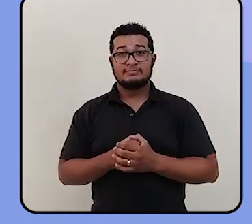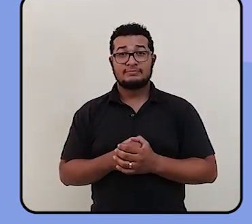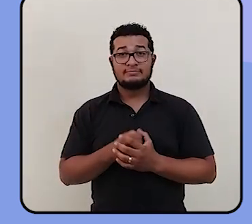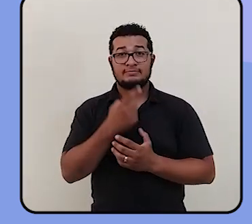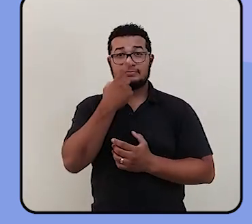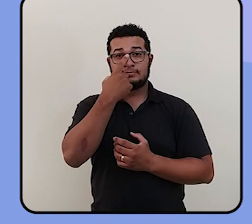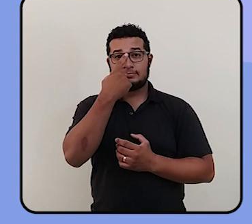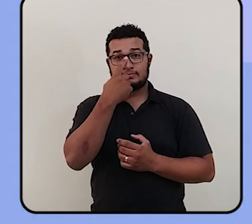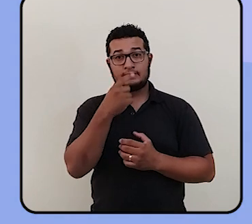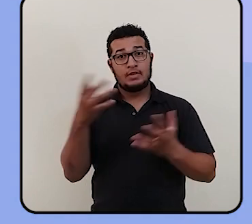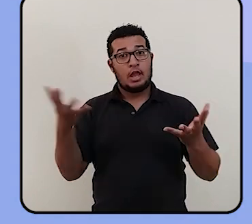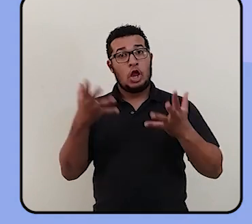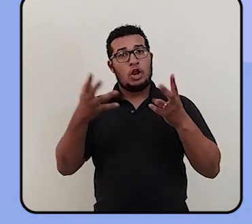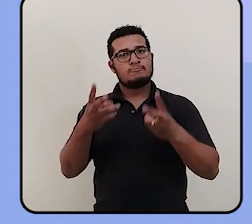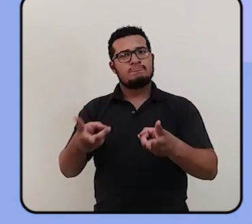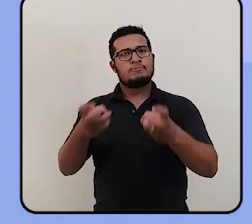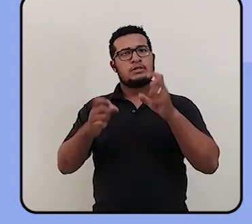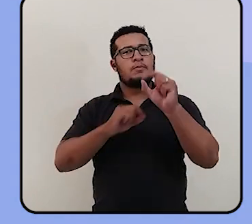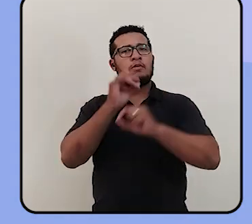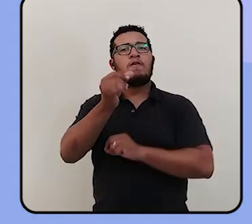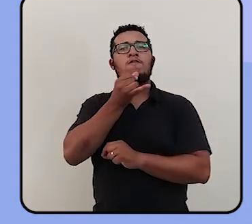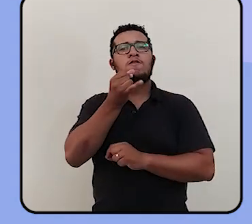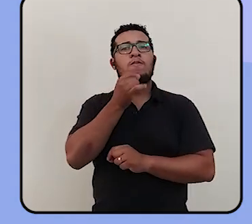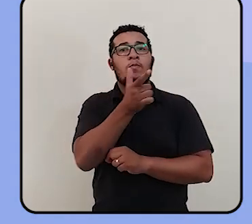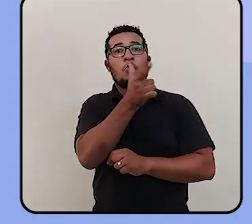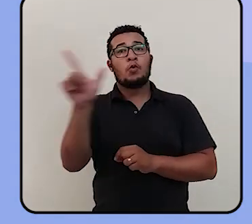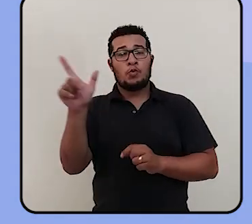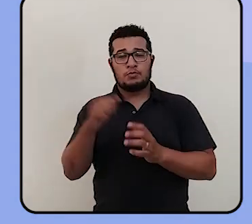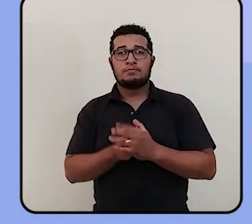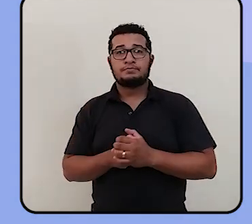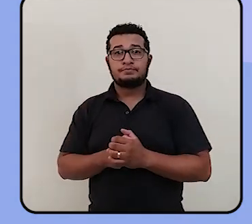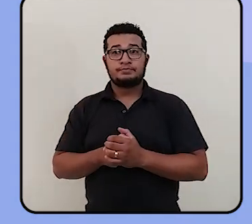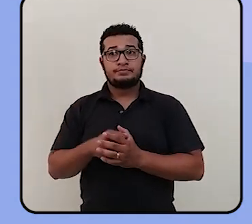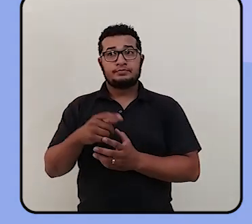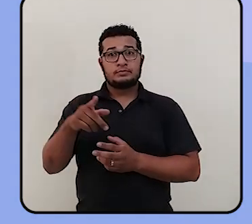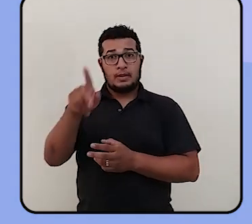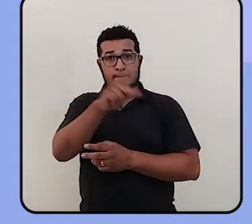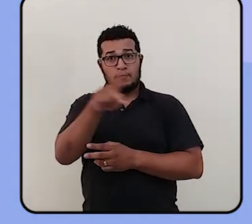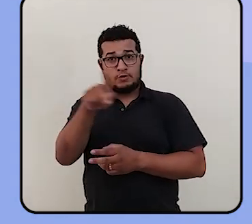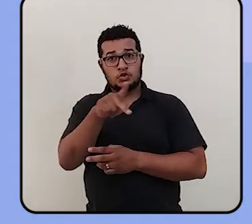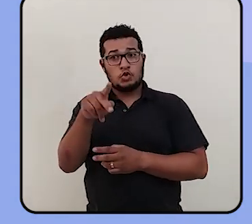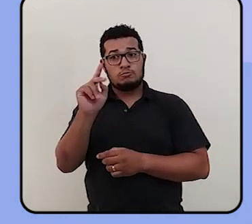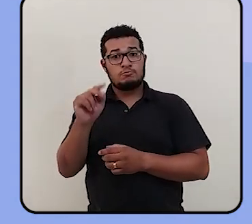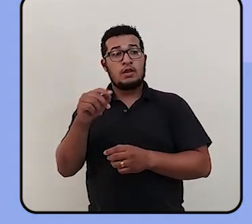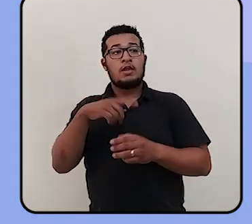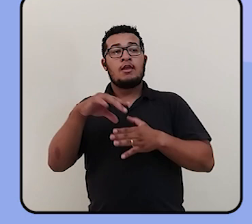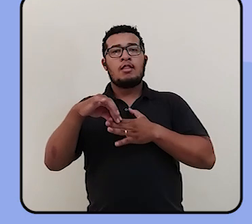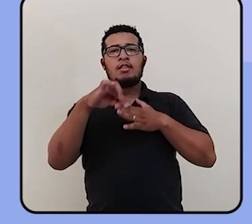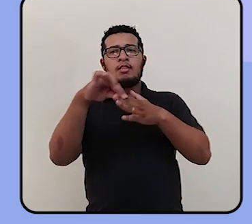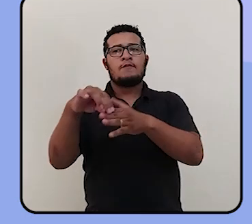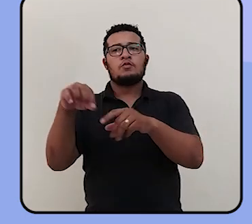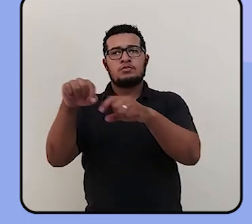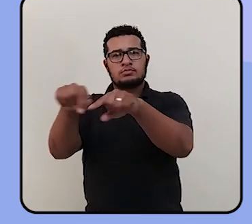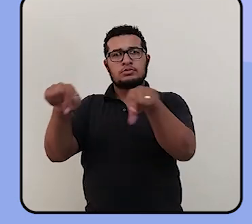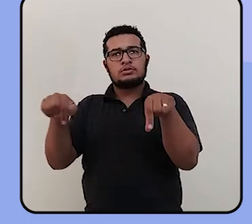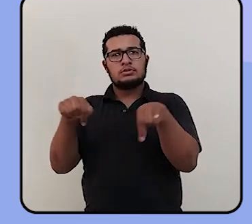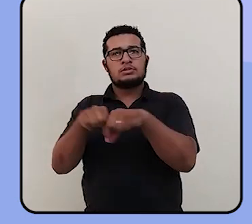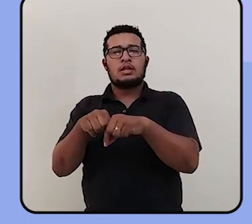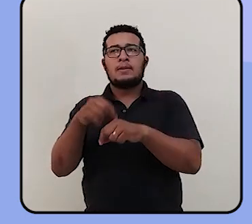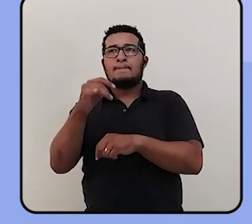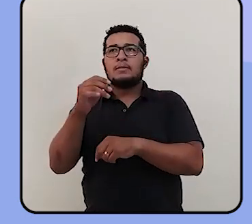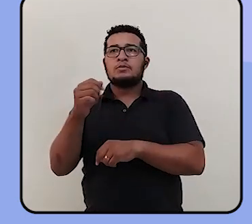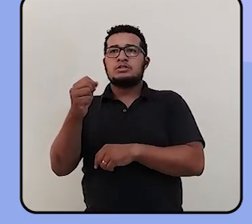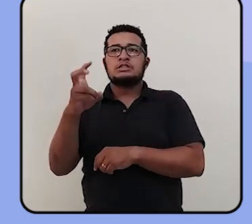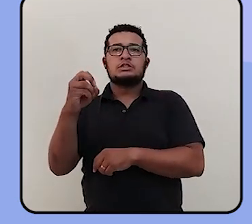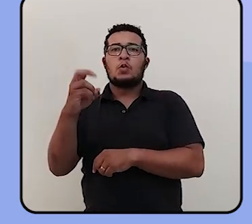diminui. Agora se liga nesse exemplo. Nós temos aqui um professor que levou para a sala um